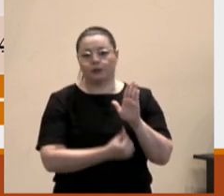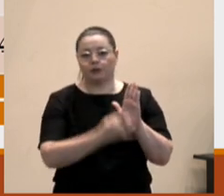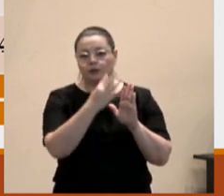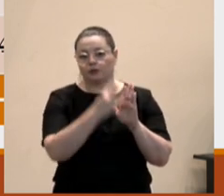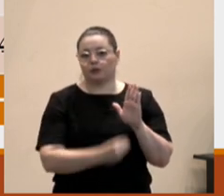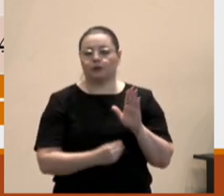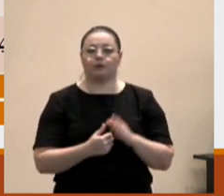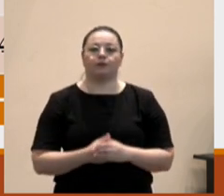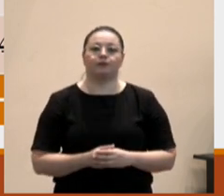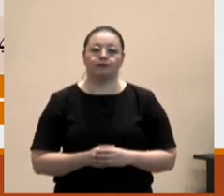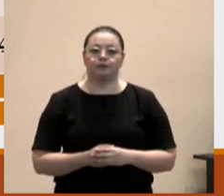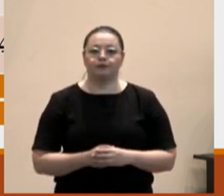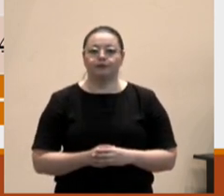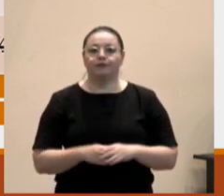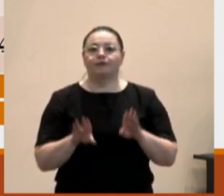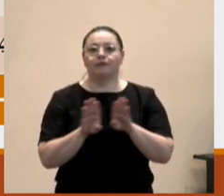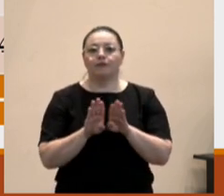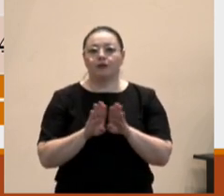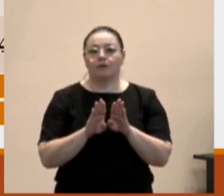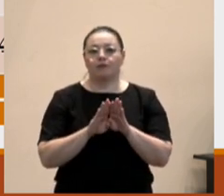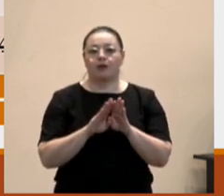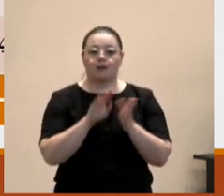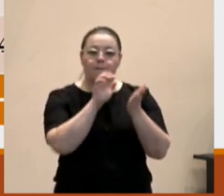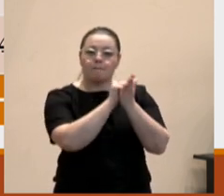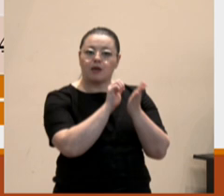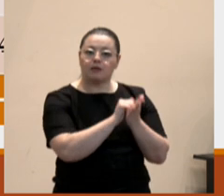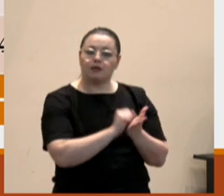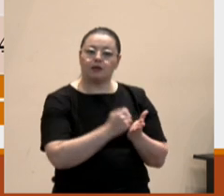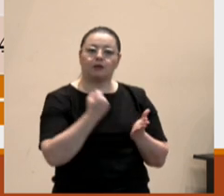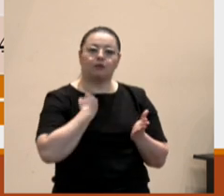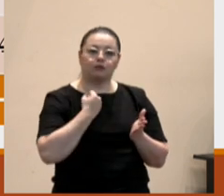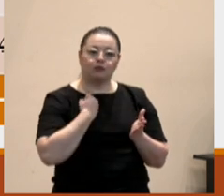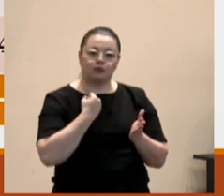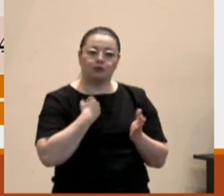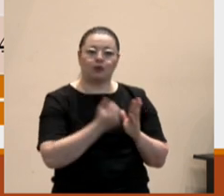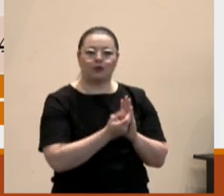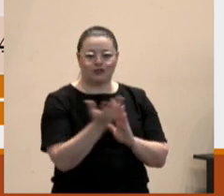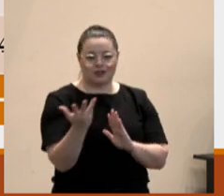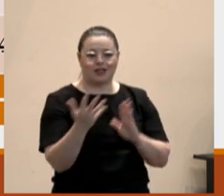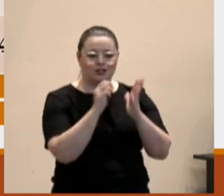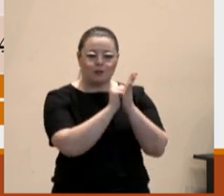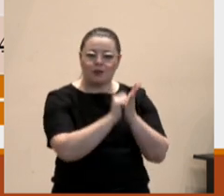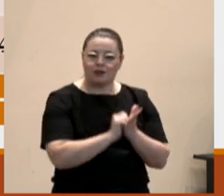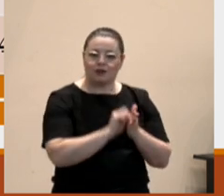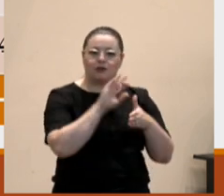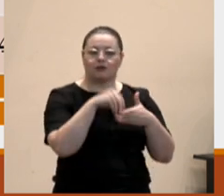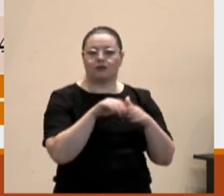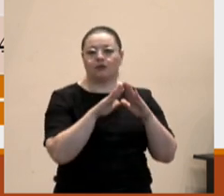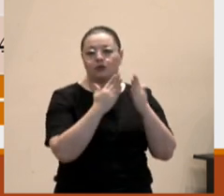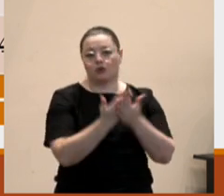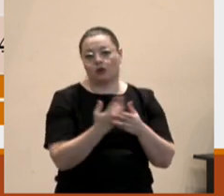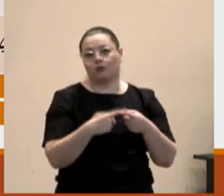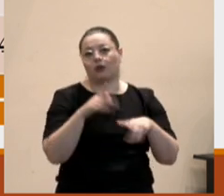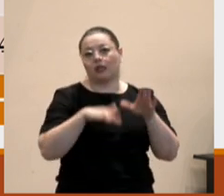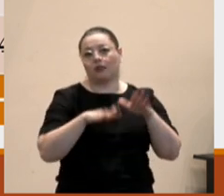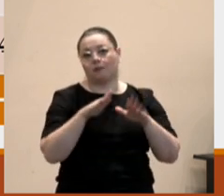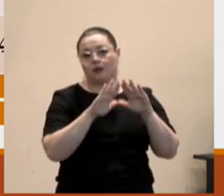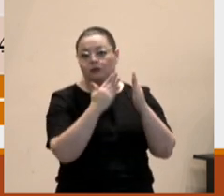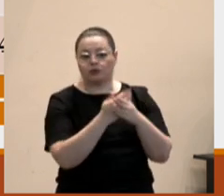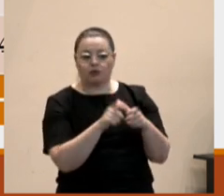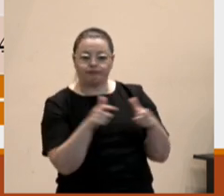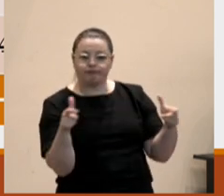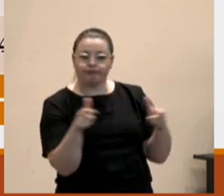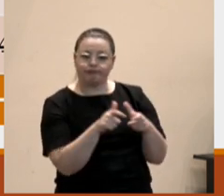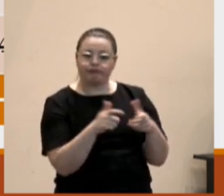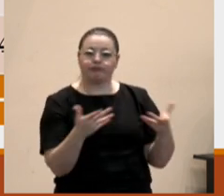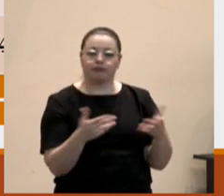Mínimo de matrícula por função, o número depende da quantidade de matrícula da escola, então depende do tamanho da escola. O profissional